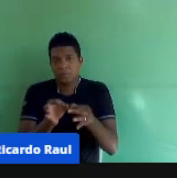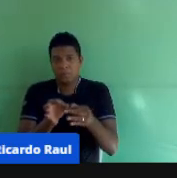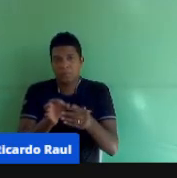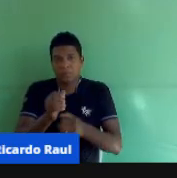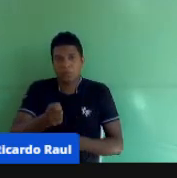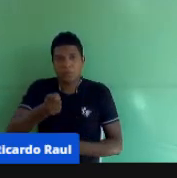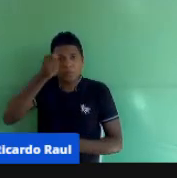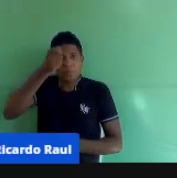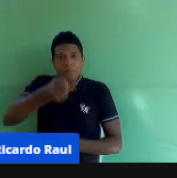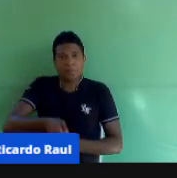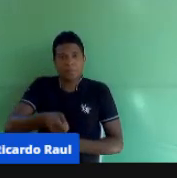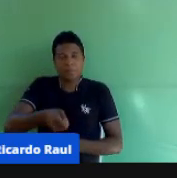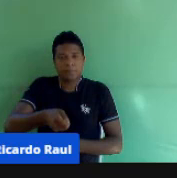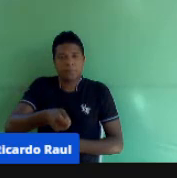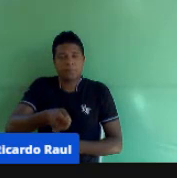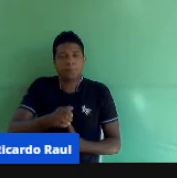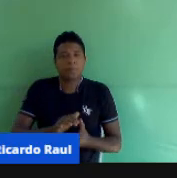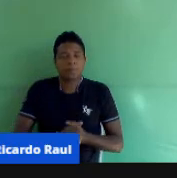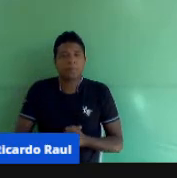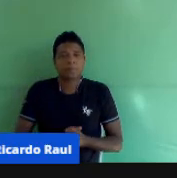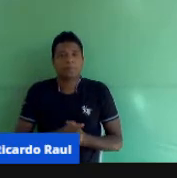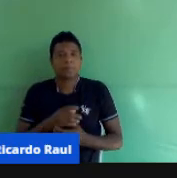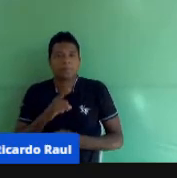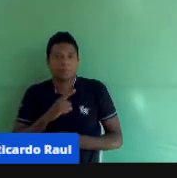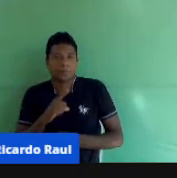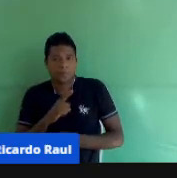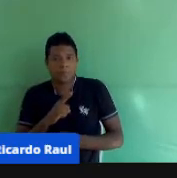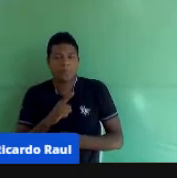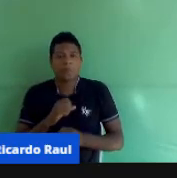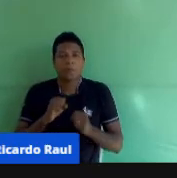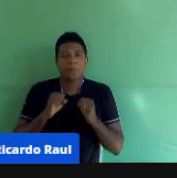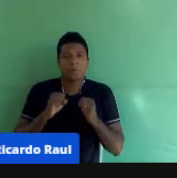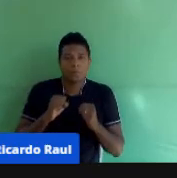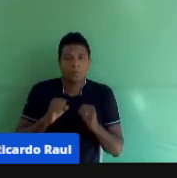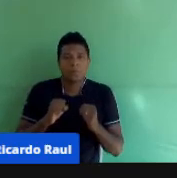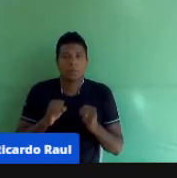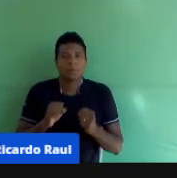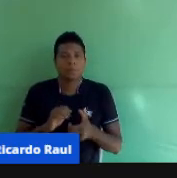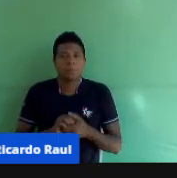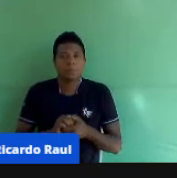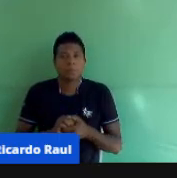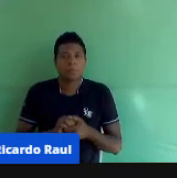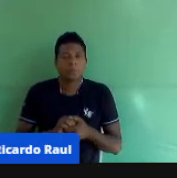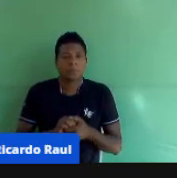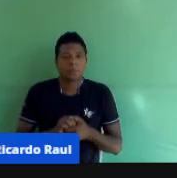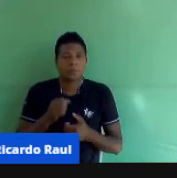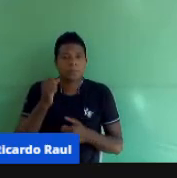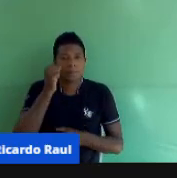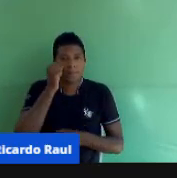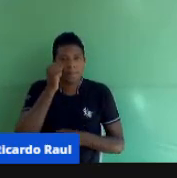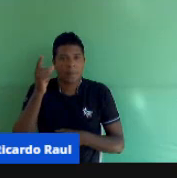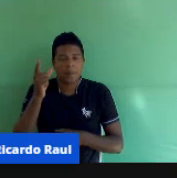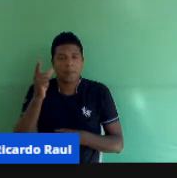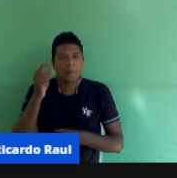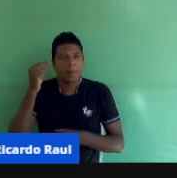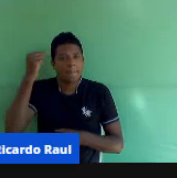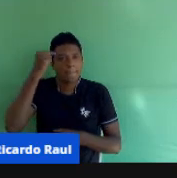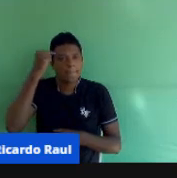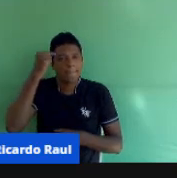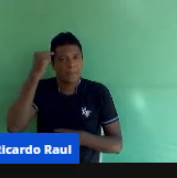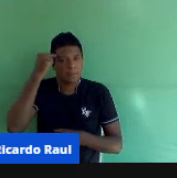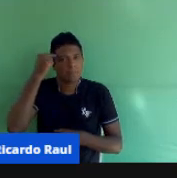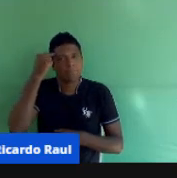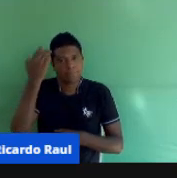ou dá a possibilidade, tem essa possibilidade da gente despertar ou incentivar esse pensamento